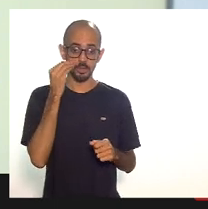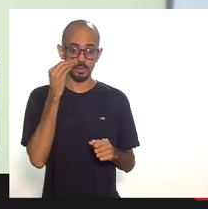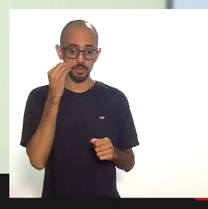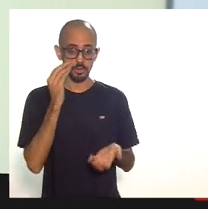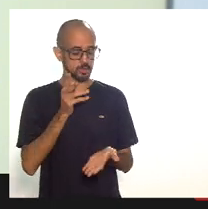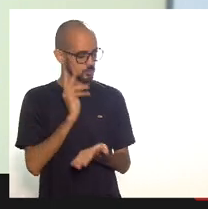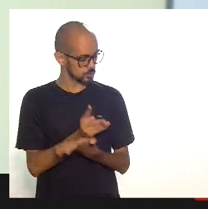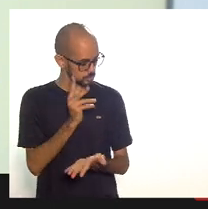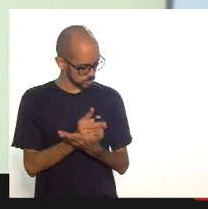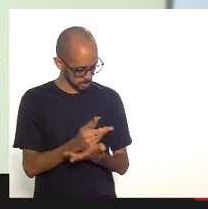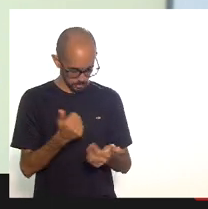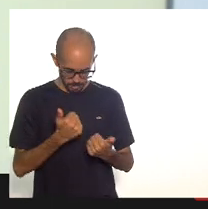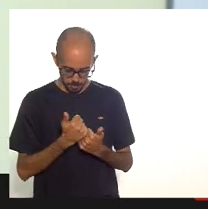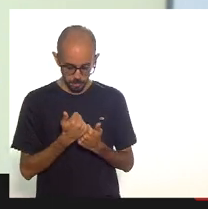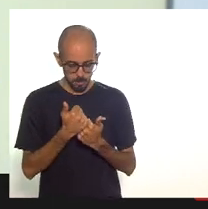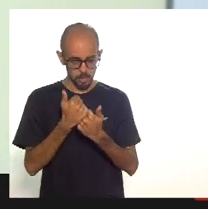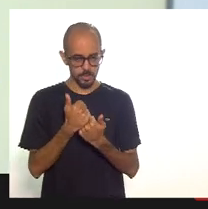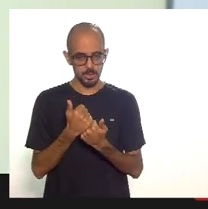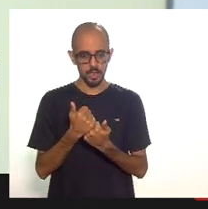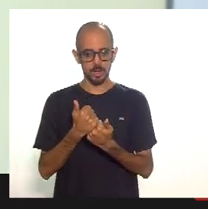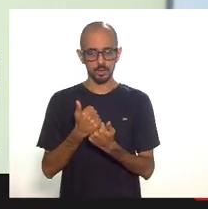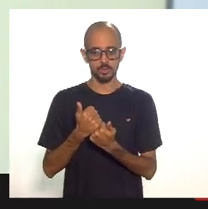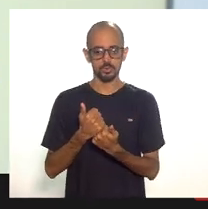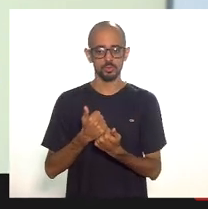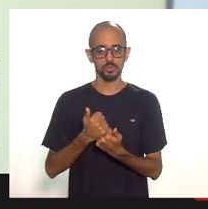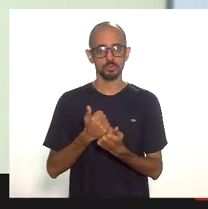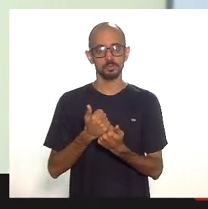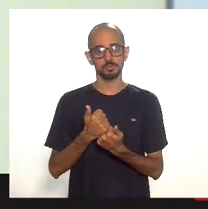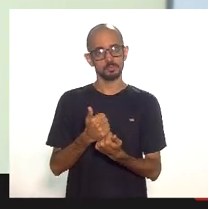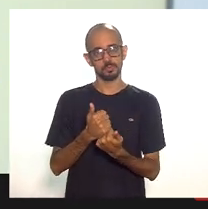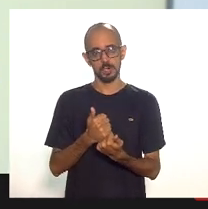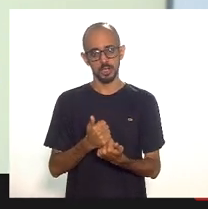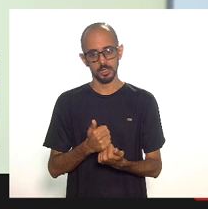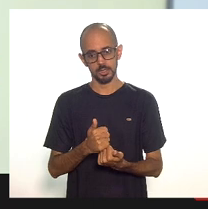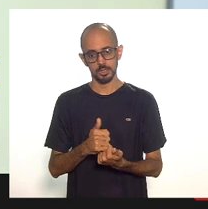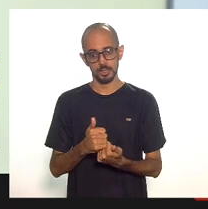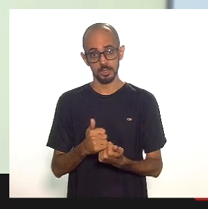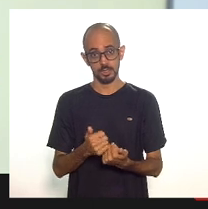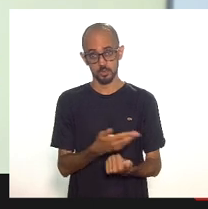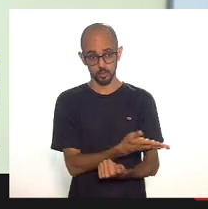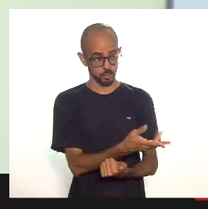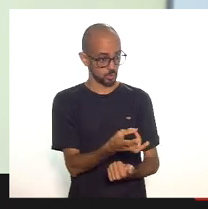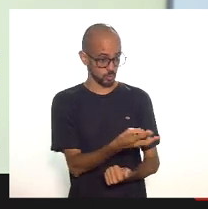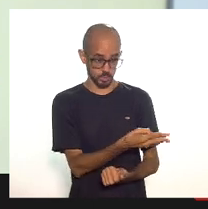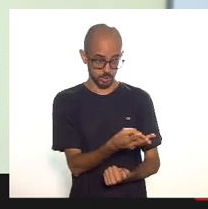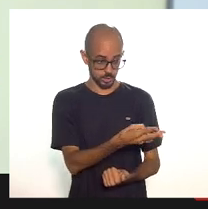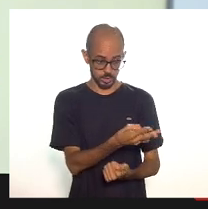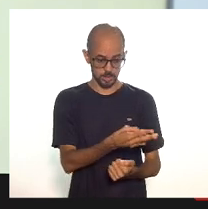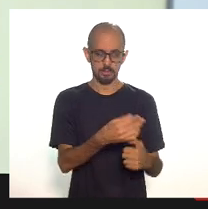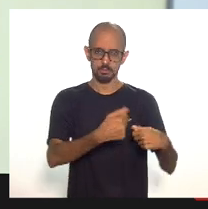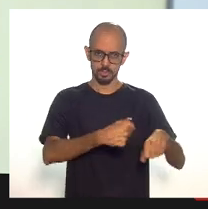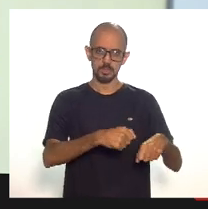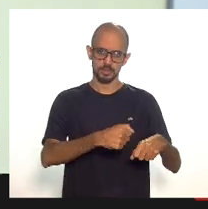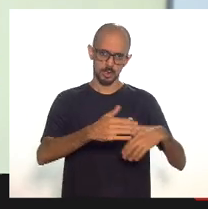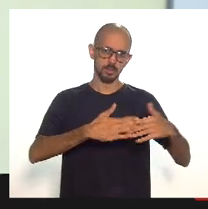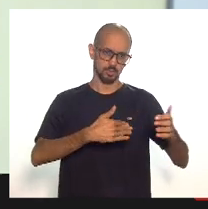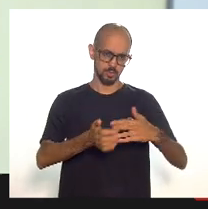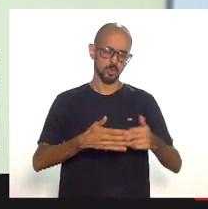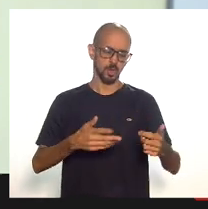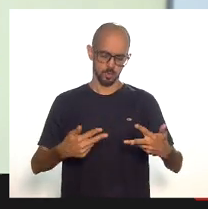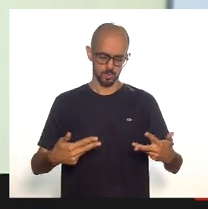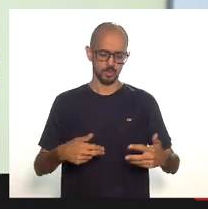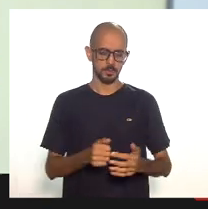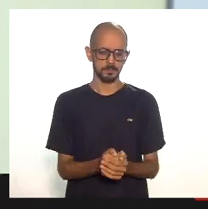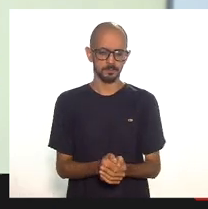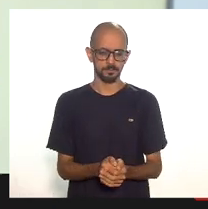sempre apoiados, na medida do possível, por aquilo que eles necessitarem da nossa rede.